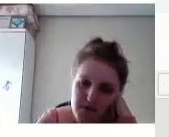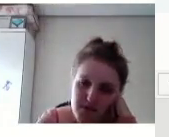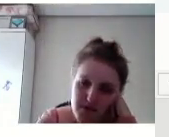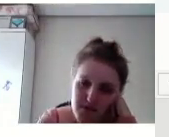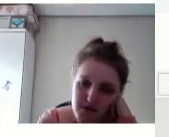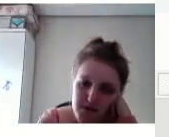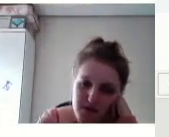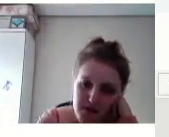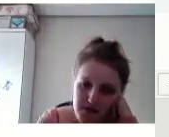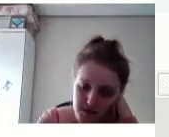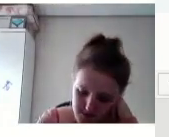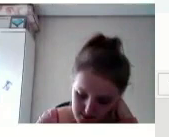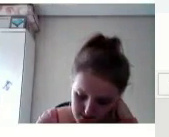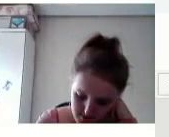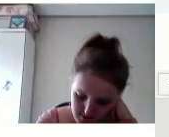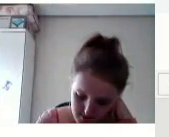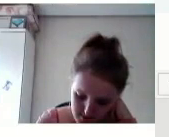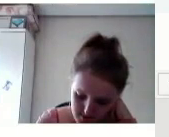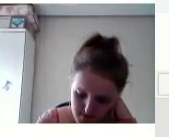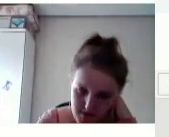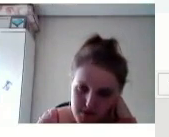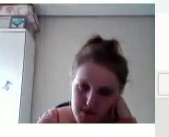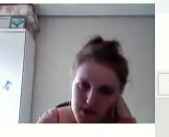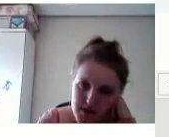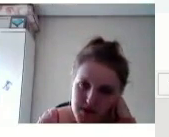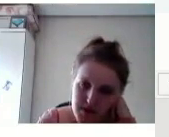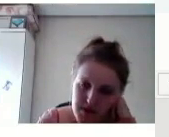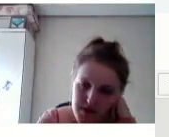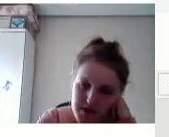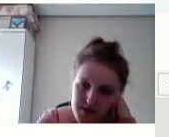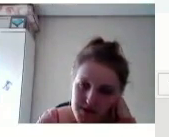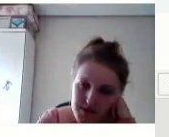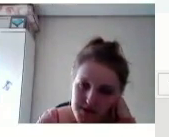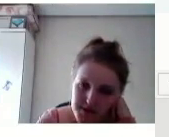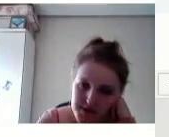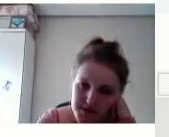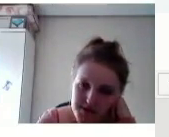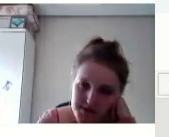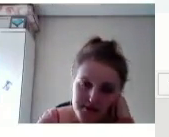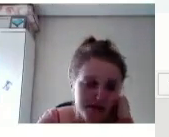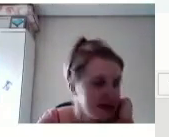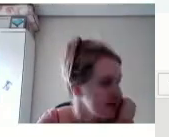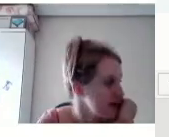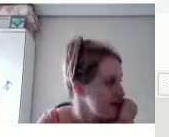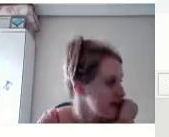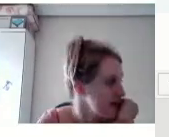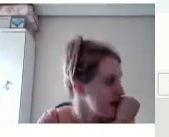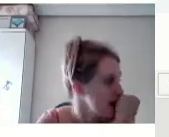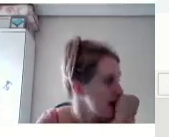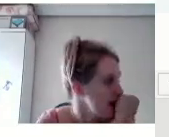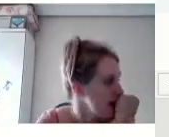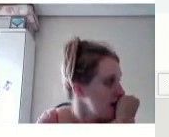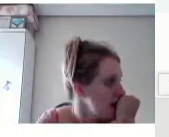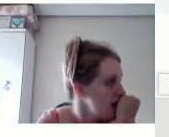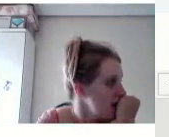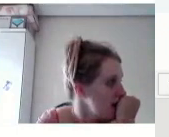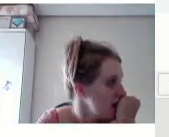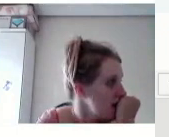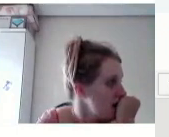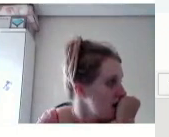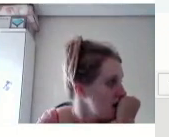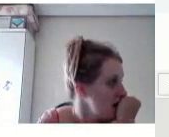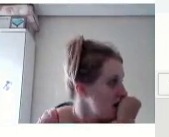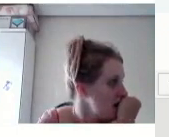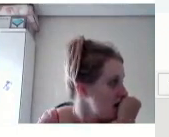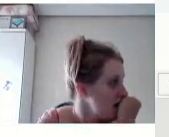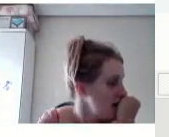né, derivada da coordenada generalizada, menos o lagrangiano, a função lagrangiana, é uma constante.